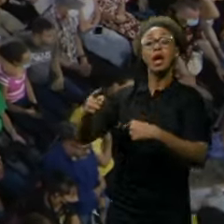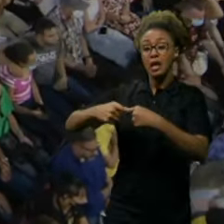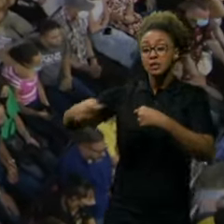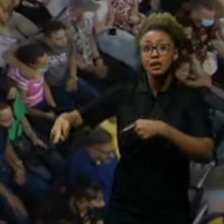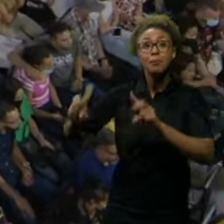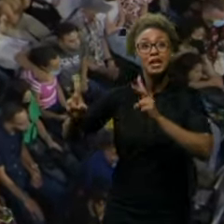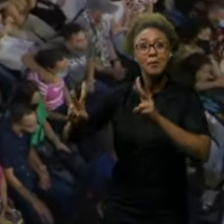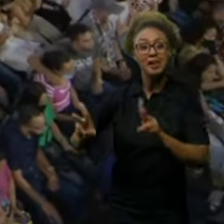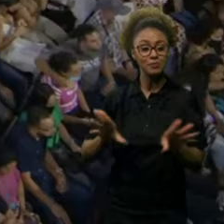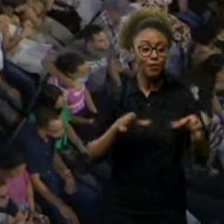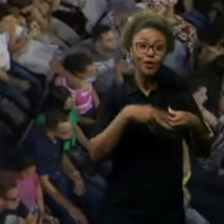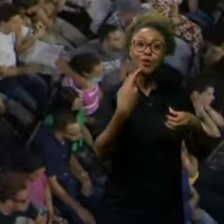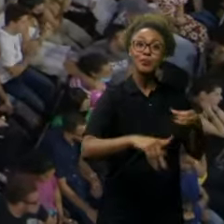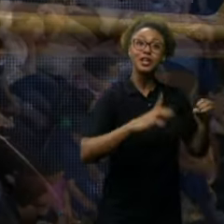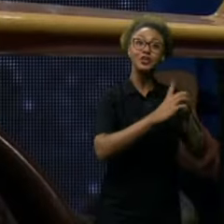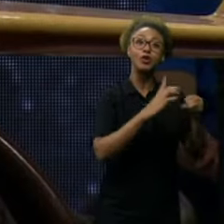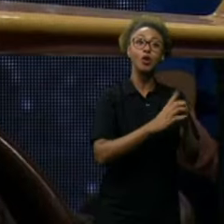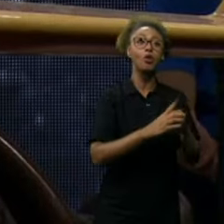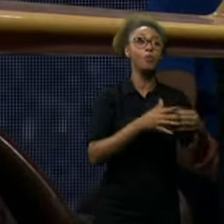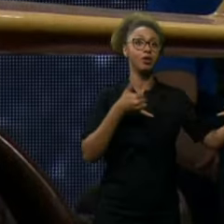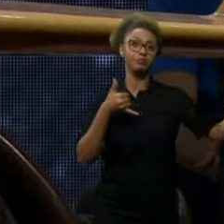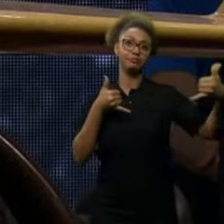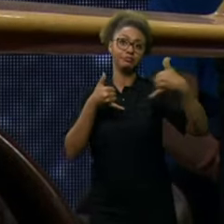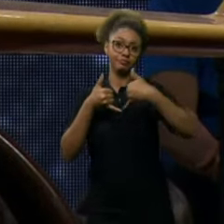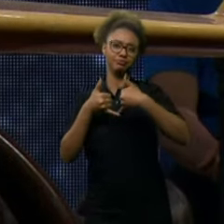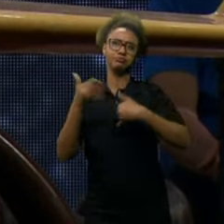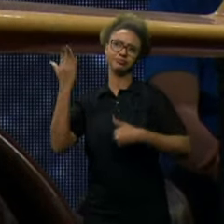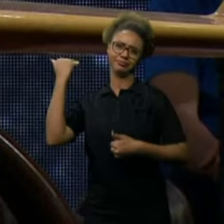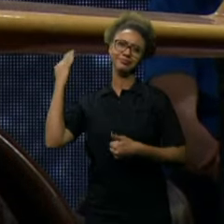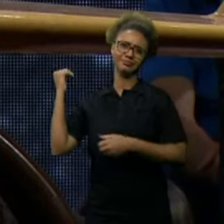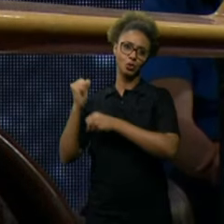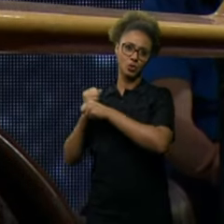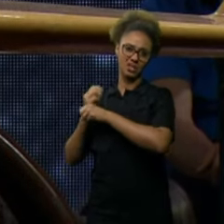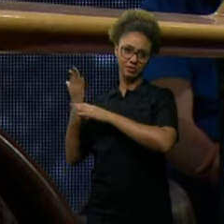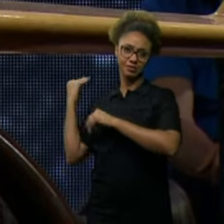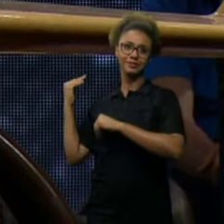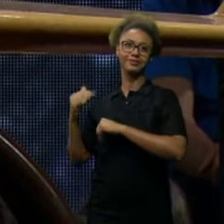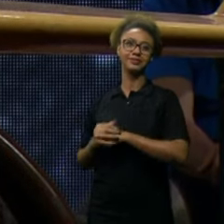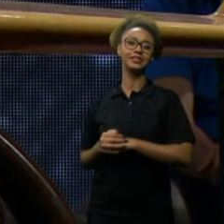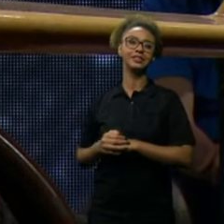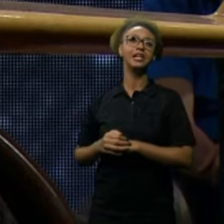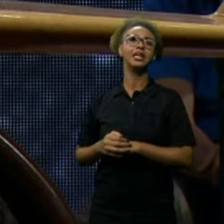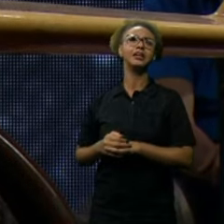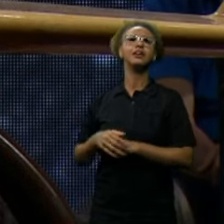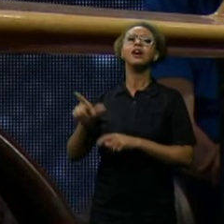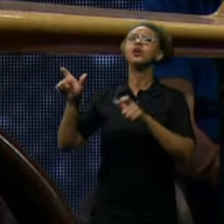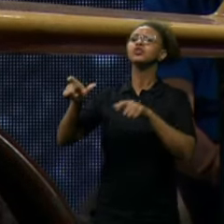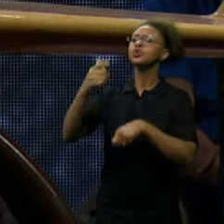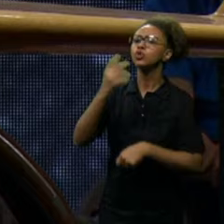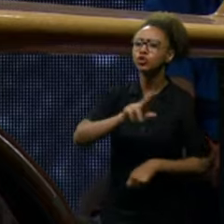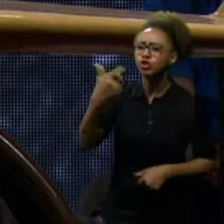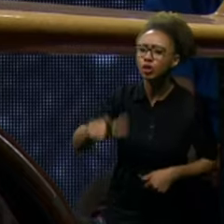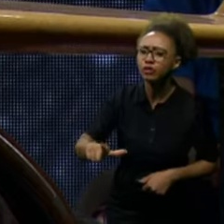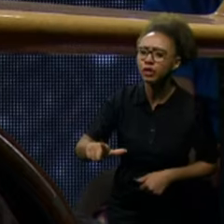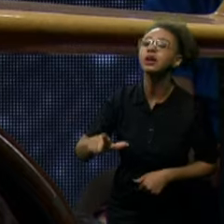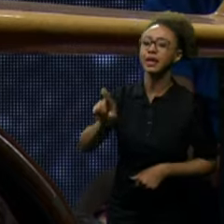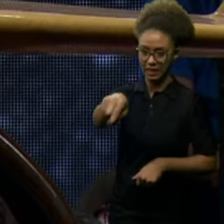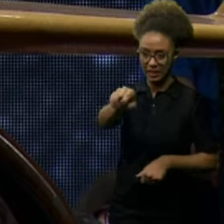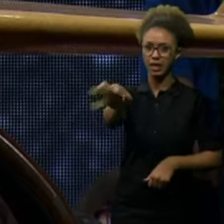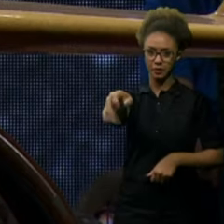pessoal daqui entrou em contato lá para na época isso já tem alguns anos lá da Fala de novo aí como é que o nome